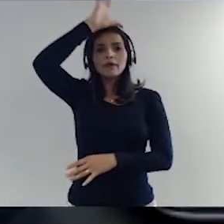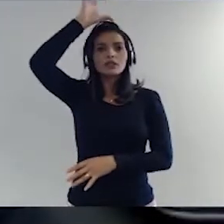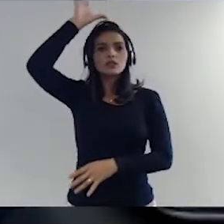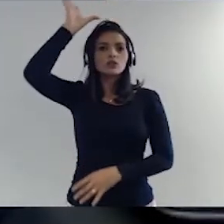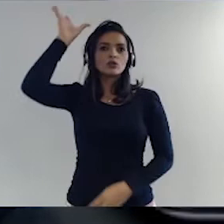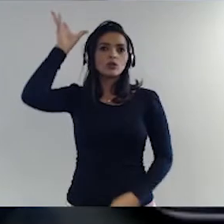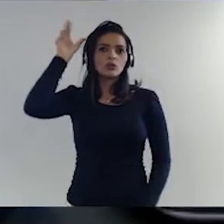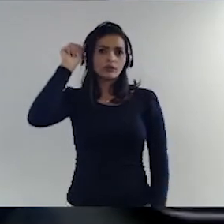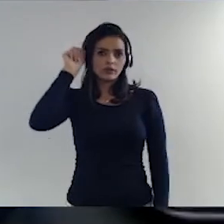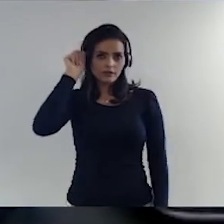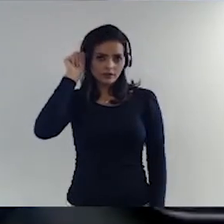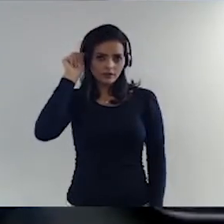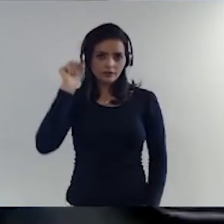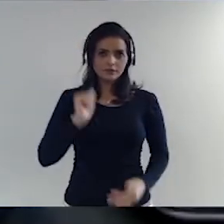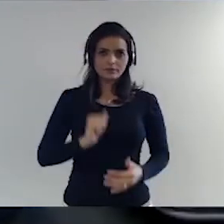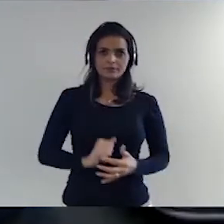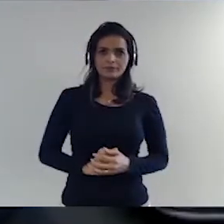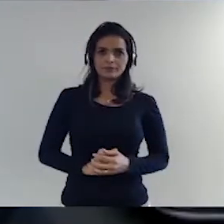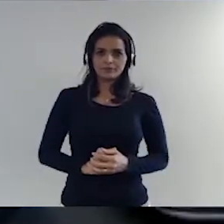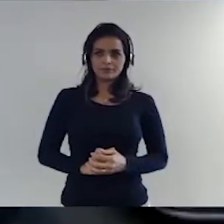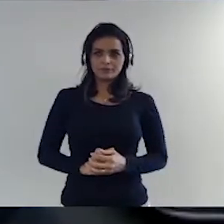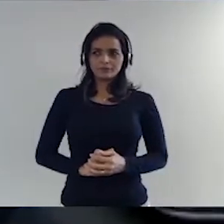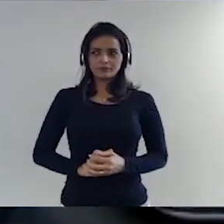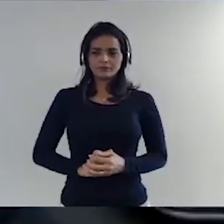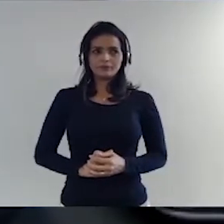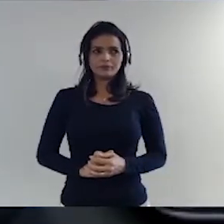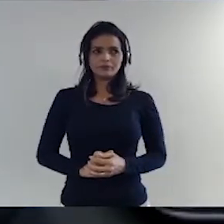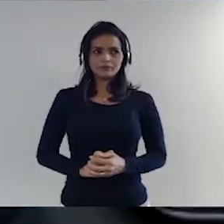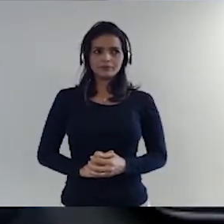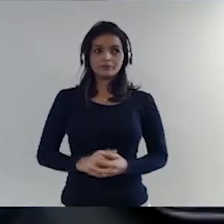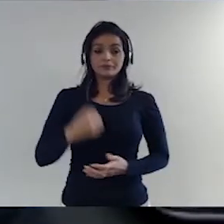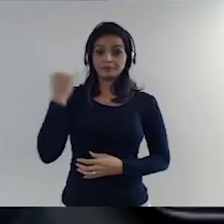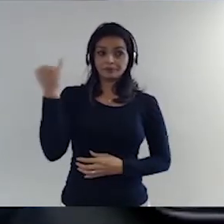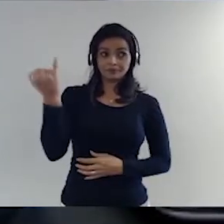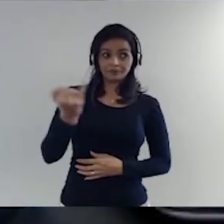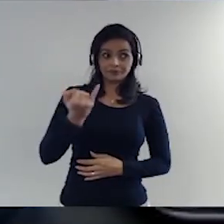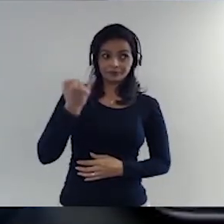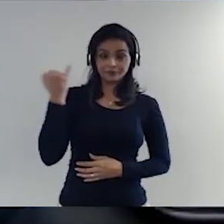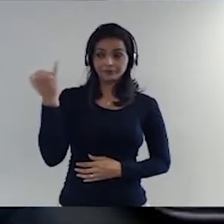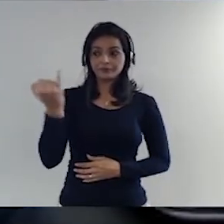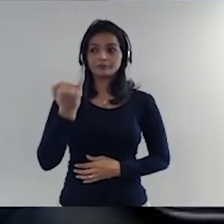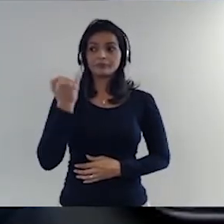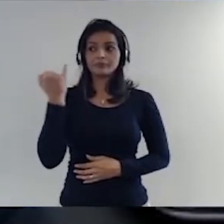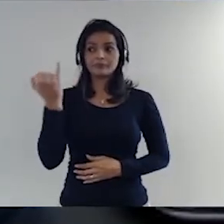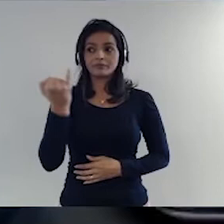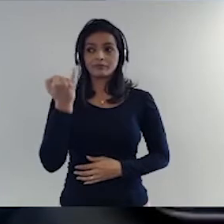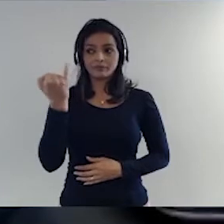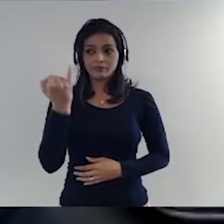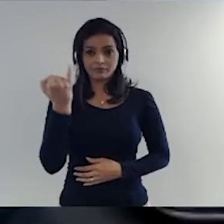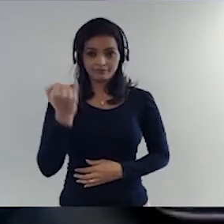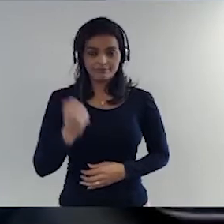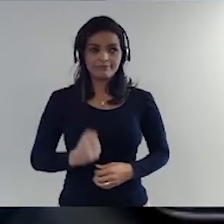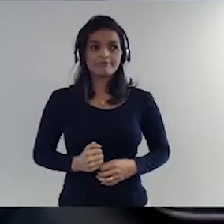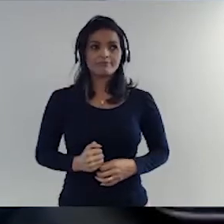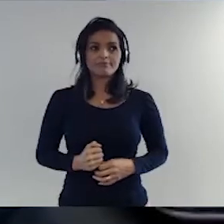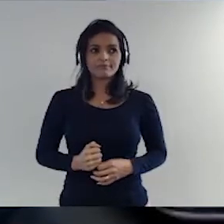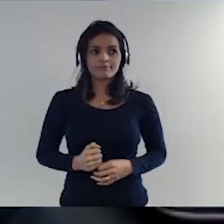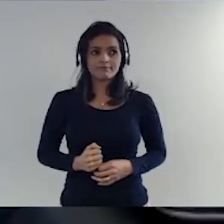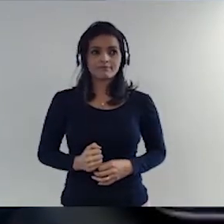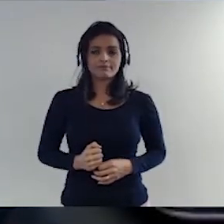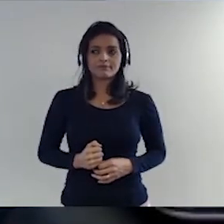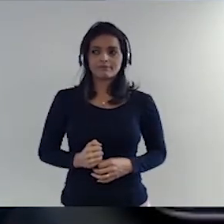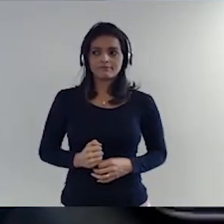Para destacar, primeiramente, a importância de todo este congresso impulsionado